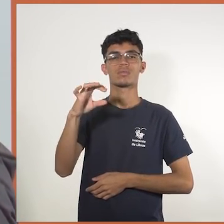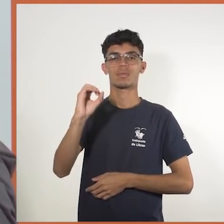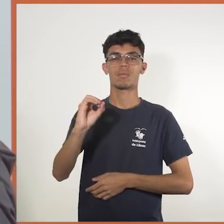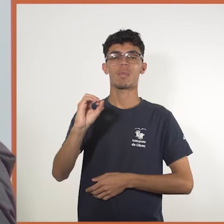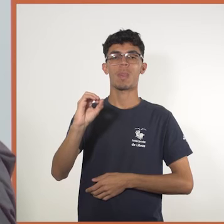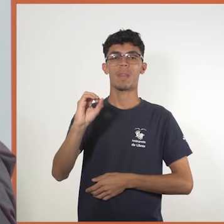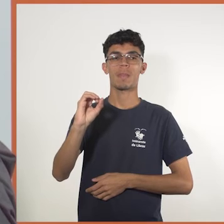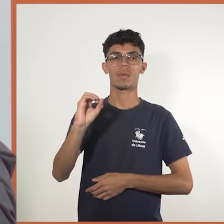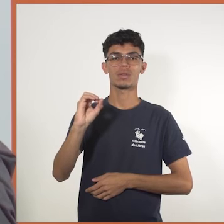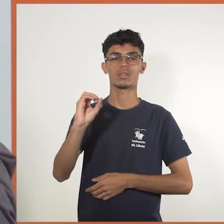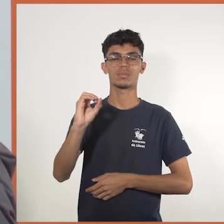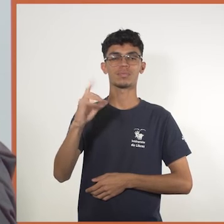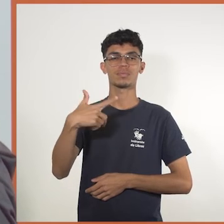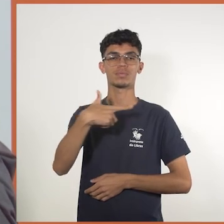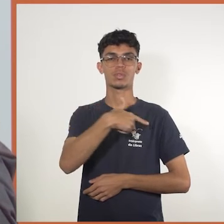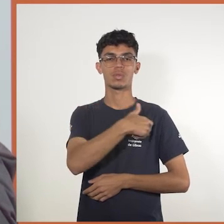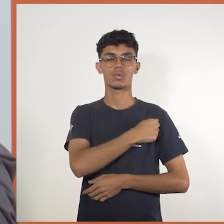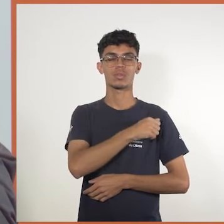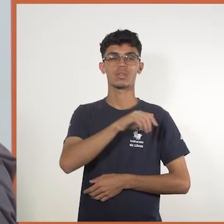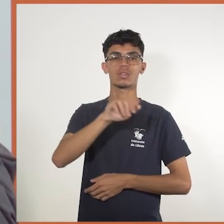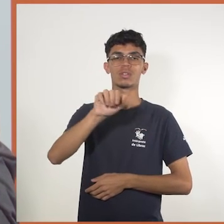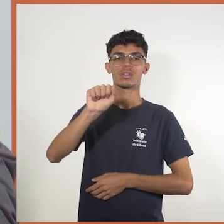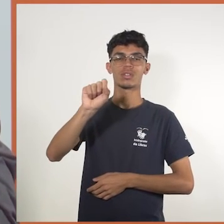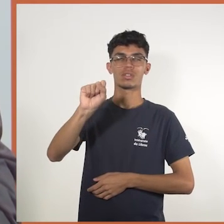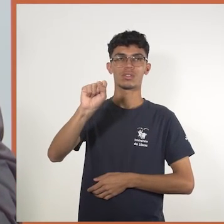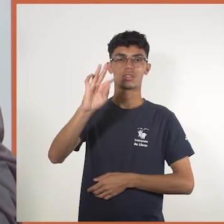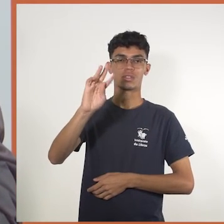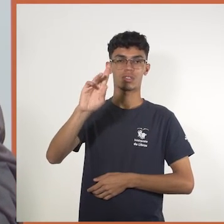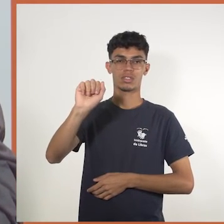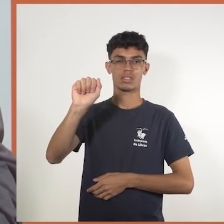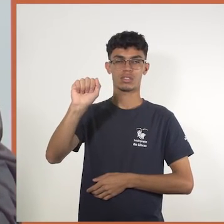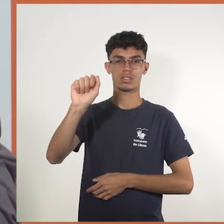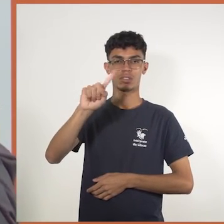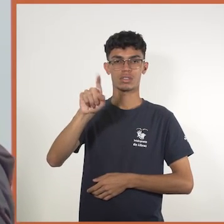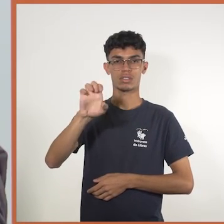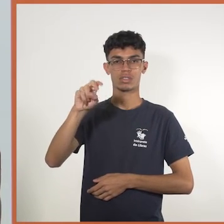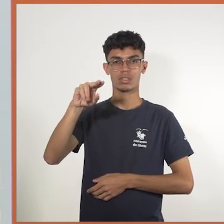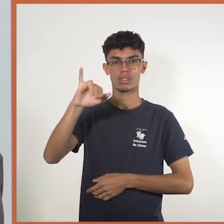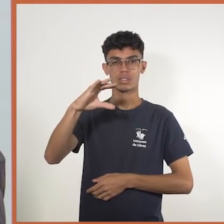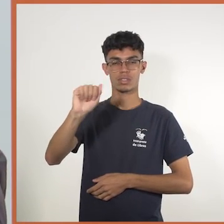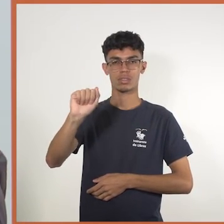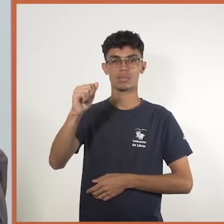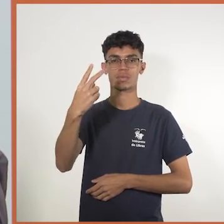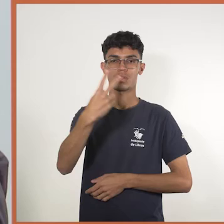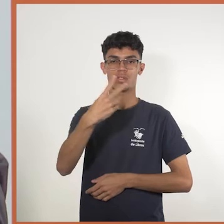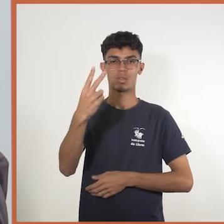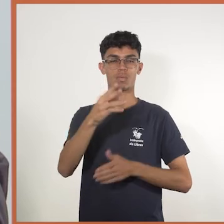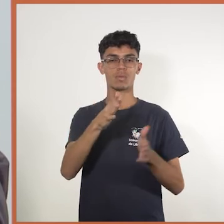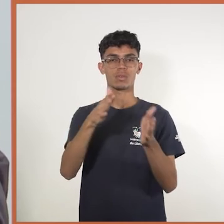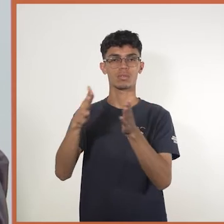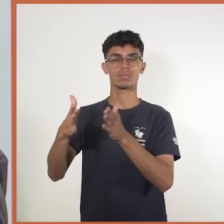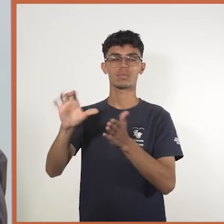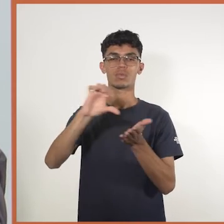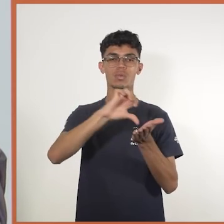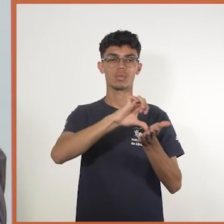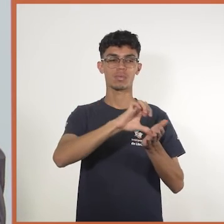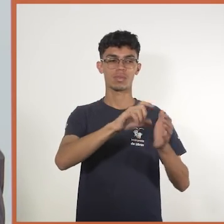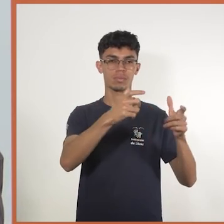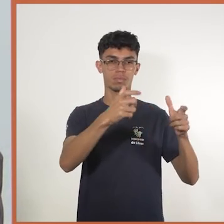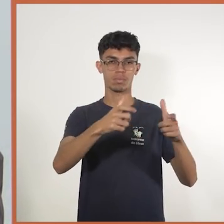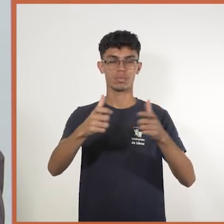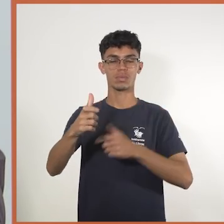144.220 doses de AstraZeneca para a segunda dose. Então, neste momento, as nossas unidades de saúde